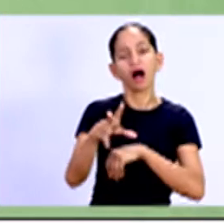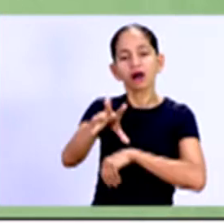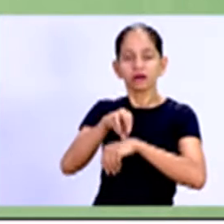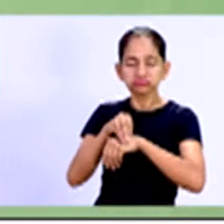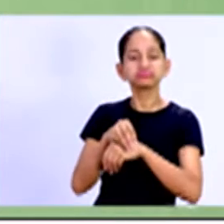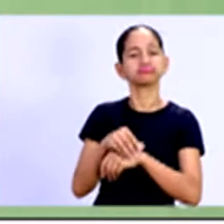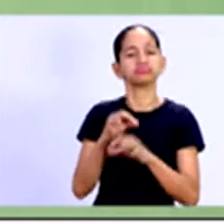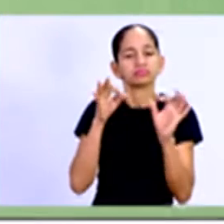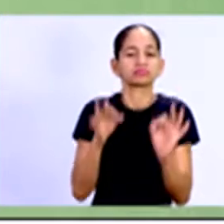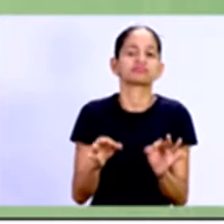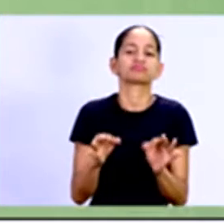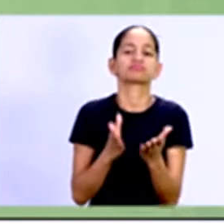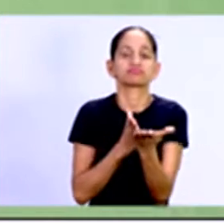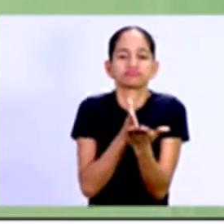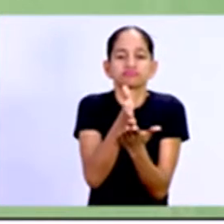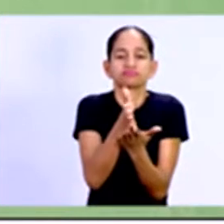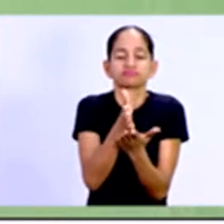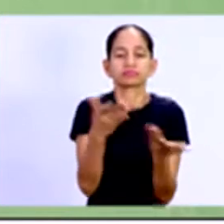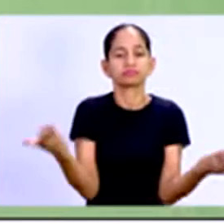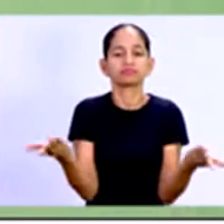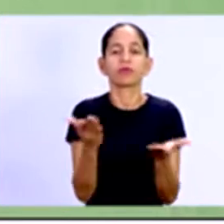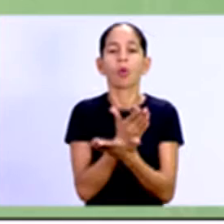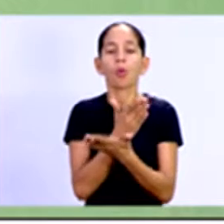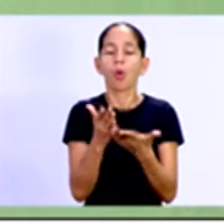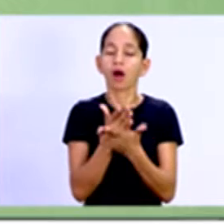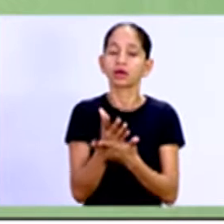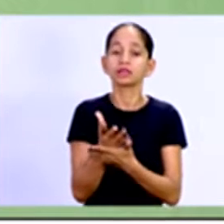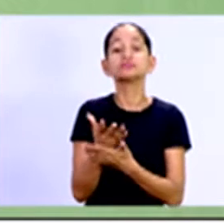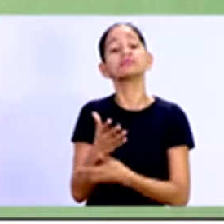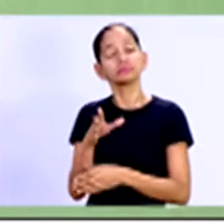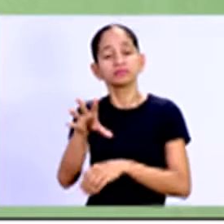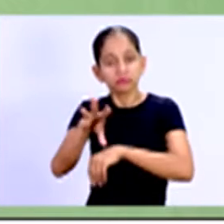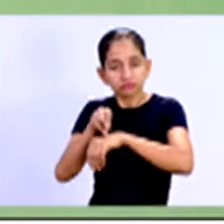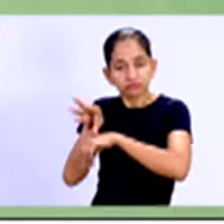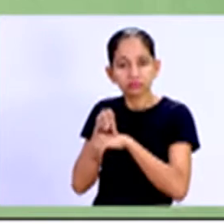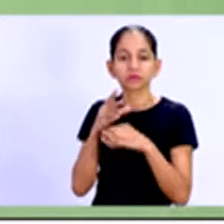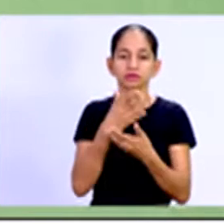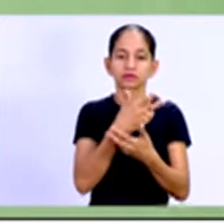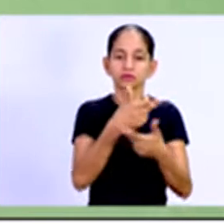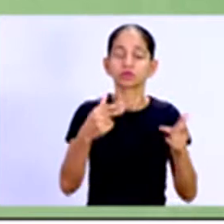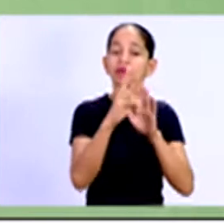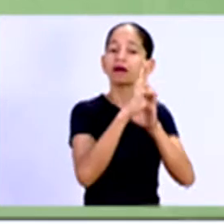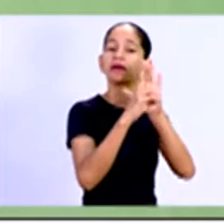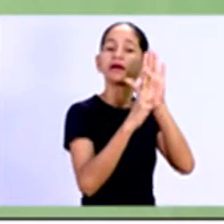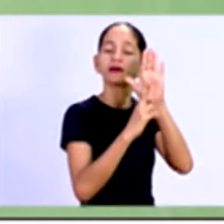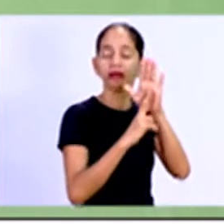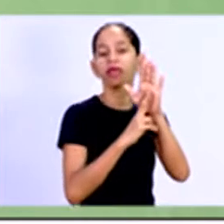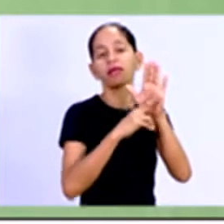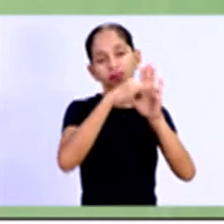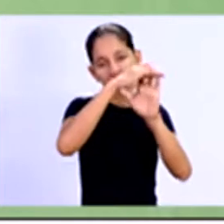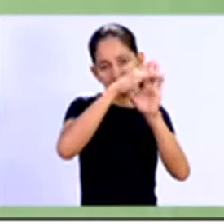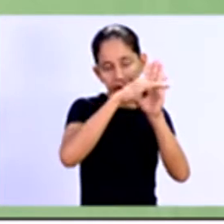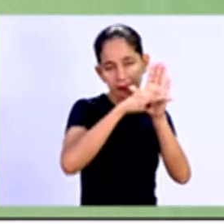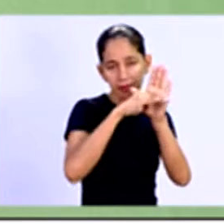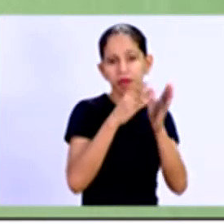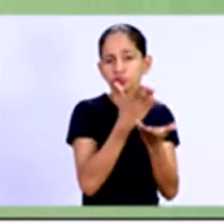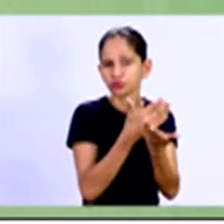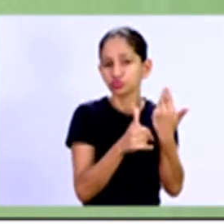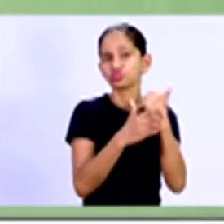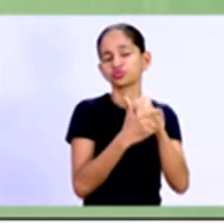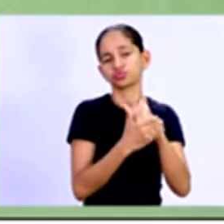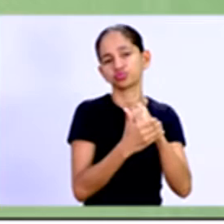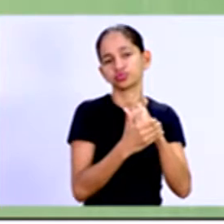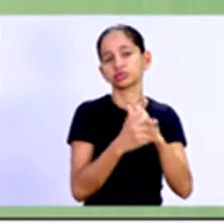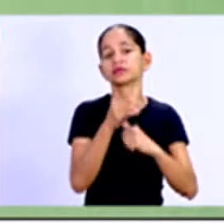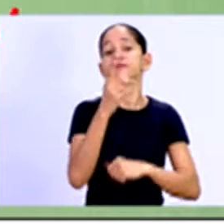que orientam as suas ações sociais. Veja que quando a gente fala dessas razões, a gente pode pensar no conceito de